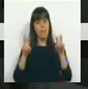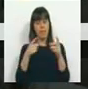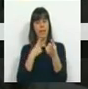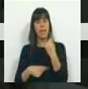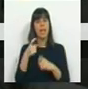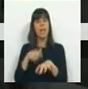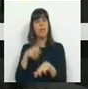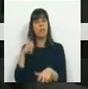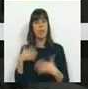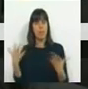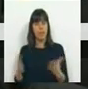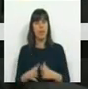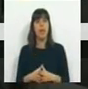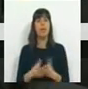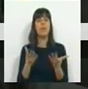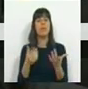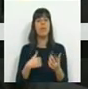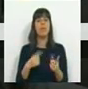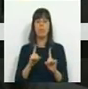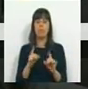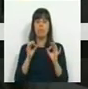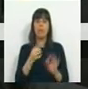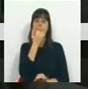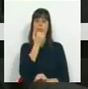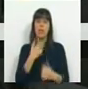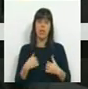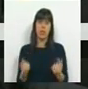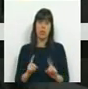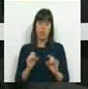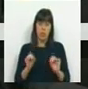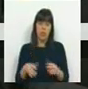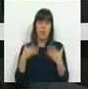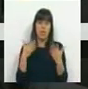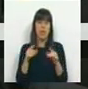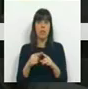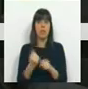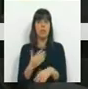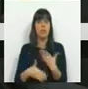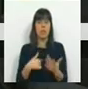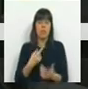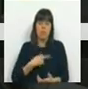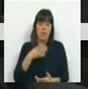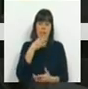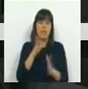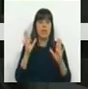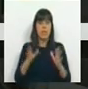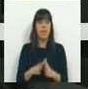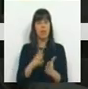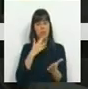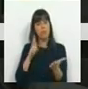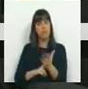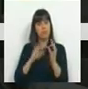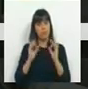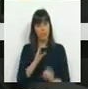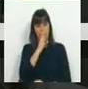dos inquéritos parlamentares. Não estamos completamente satisfeitos com o início destes trabalhos, devemos dizê-lo com